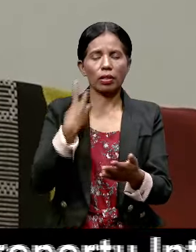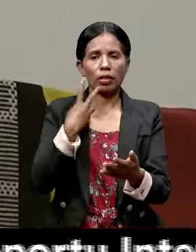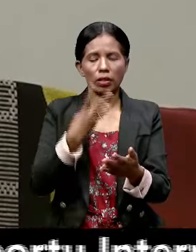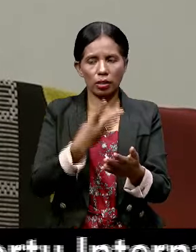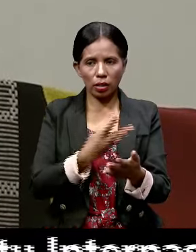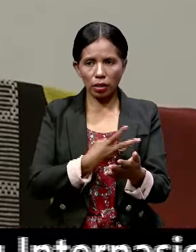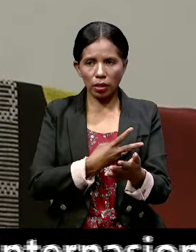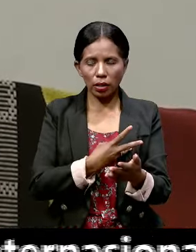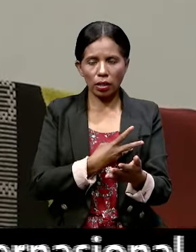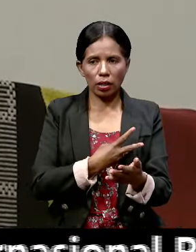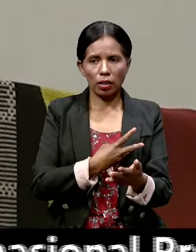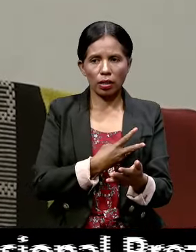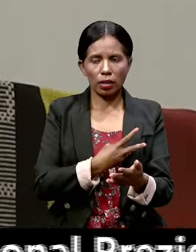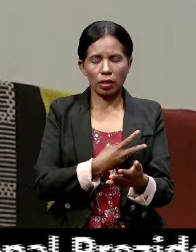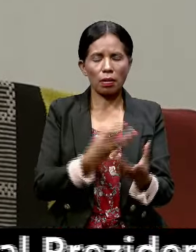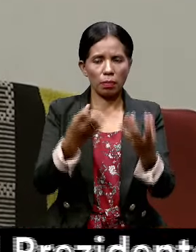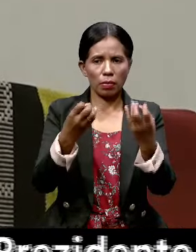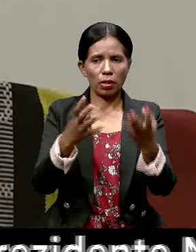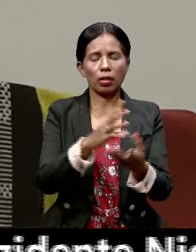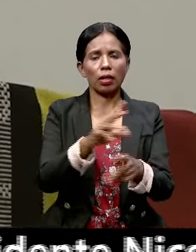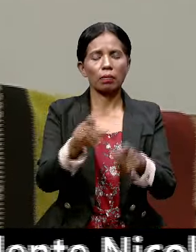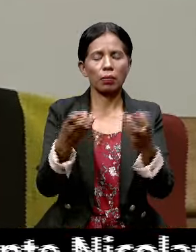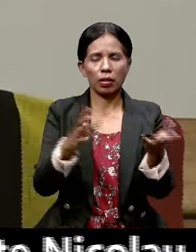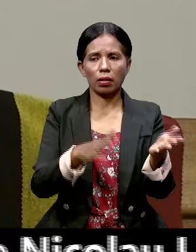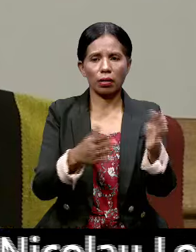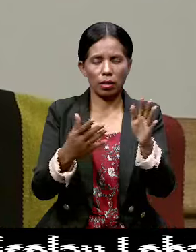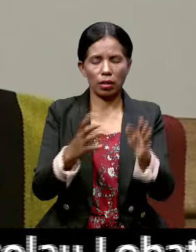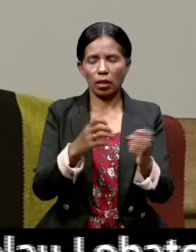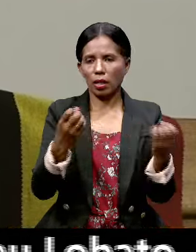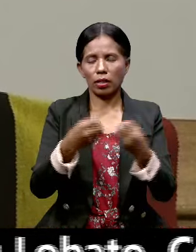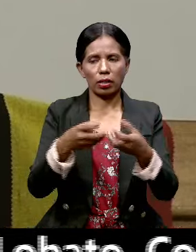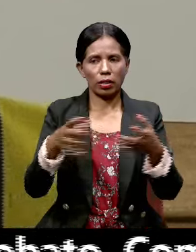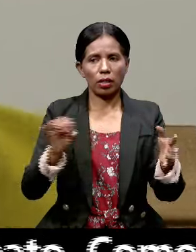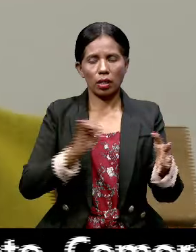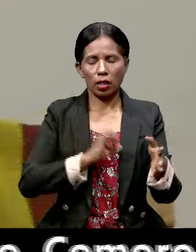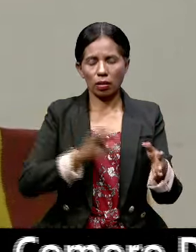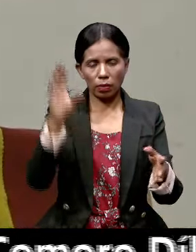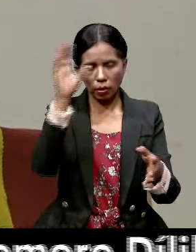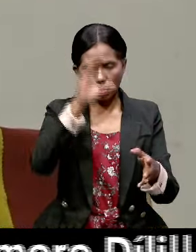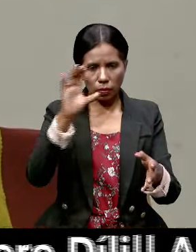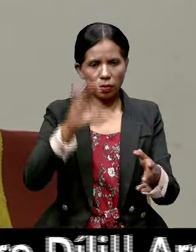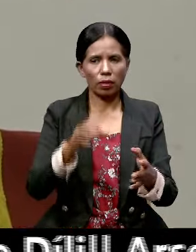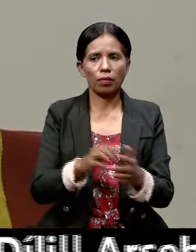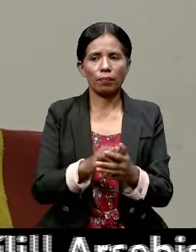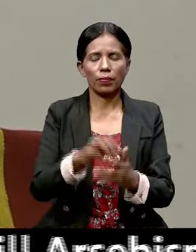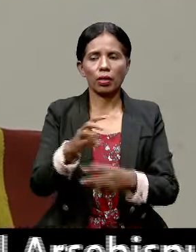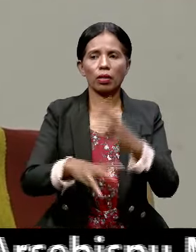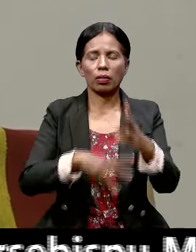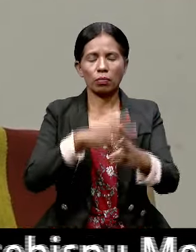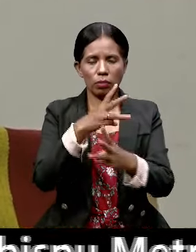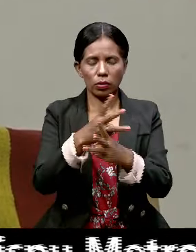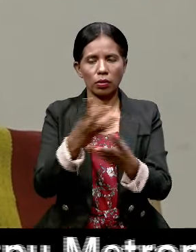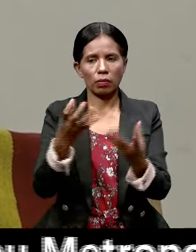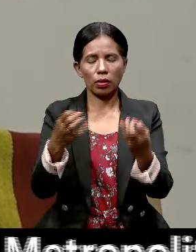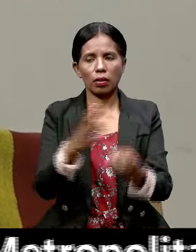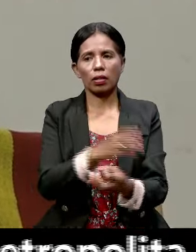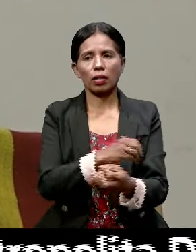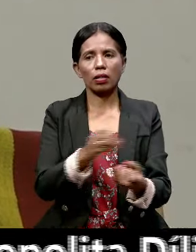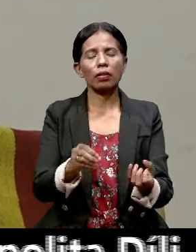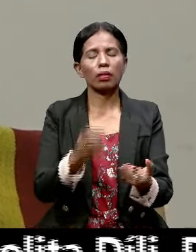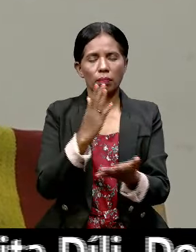indígenas, do buquida mata de ano. Aula lembra estatística mais de 1000, mas o mundo nem lo buqueira